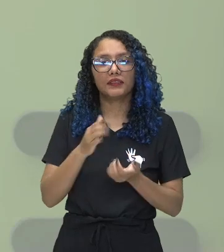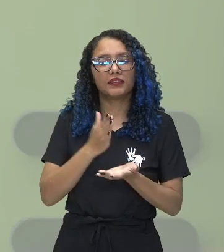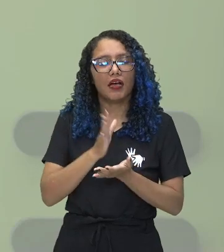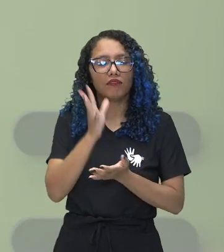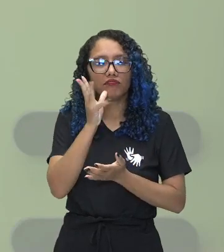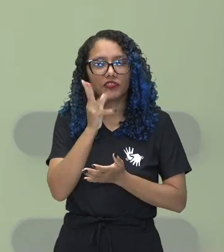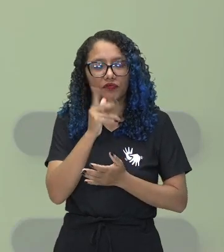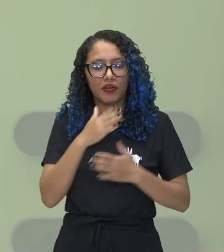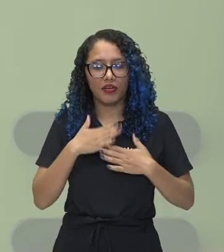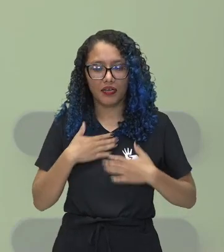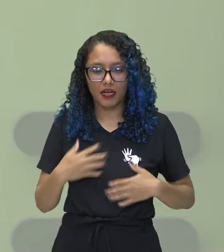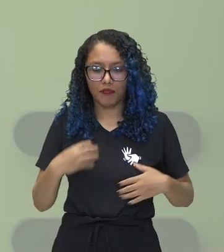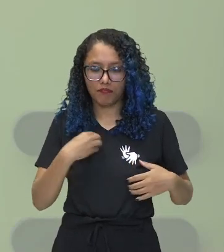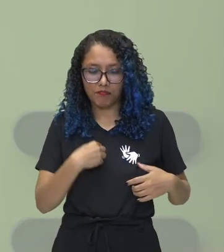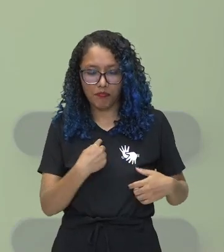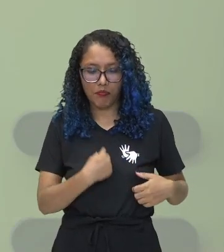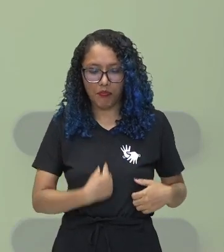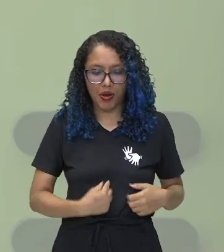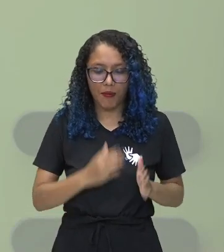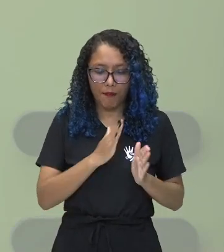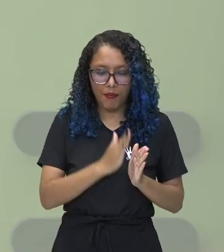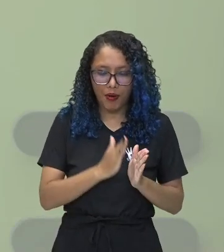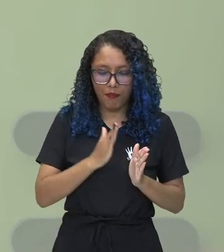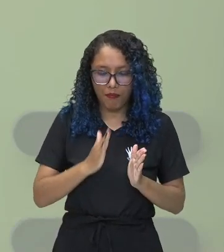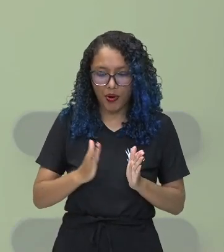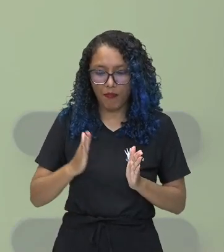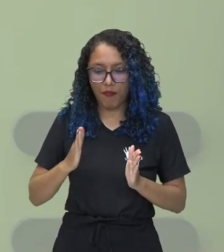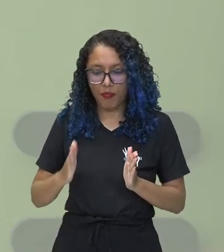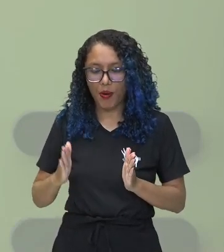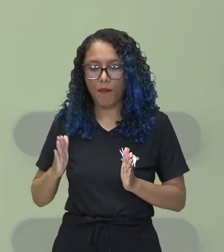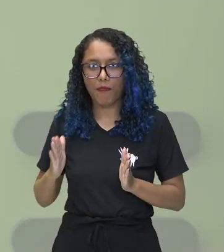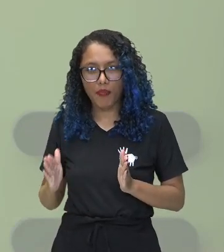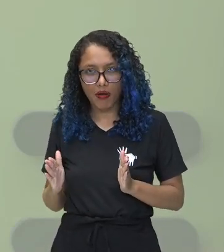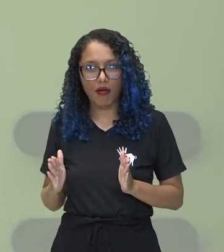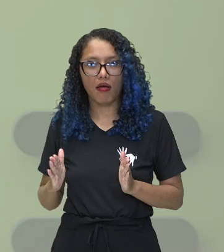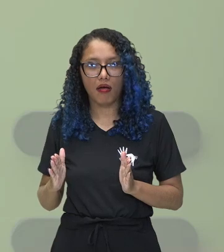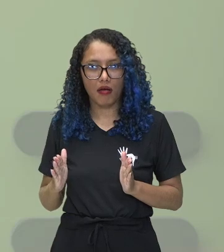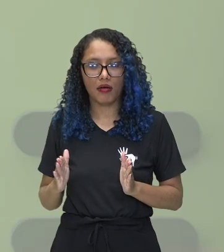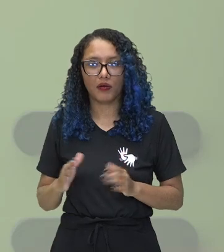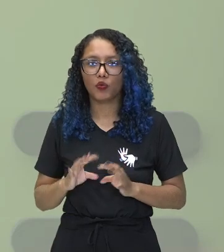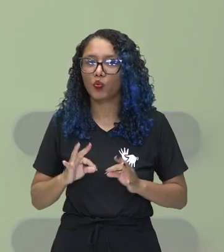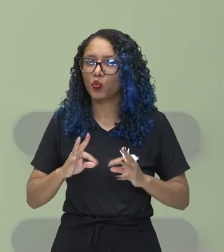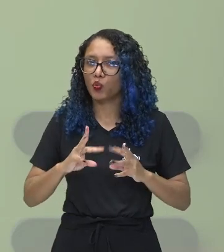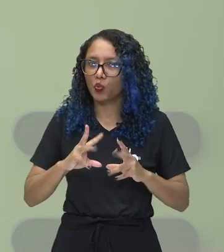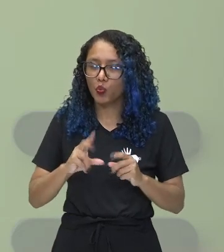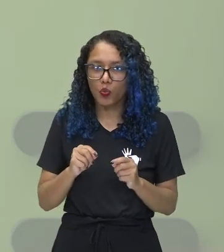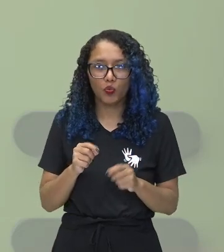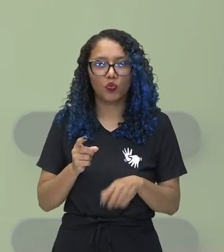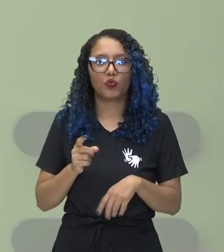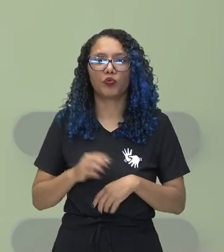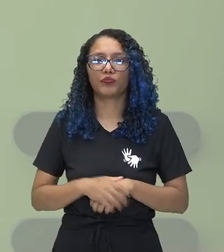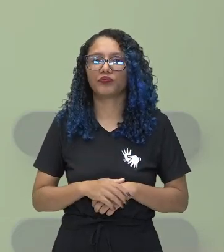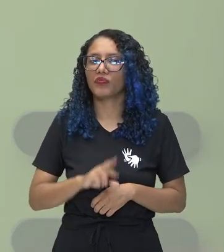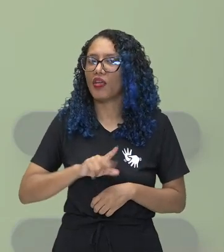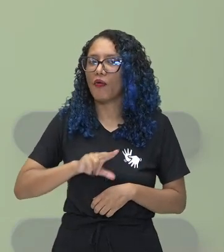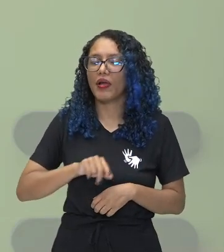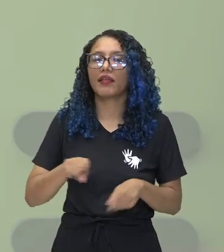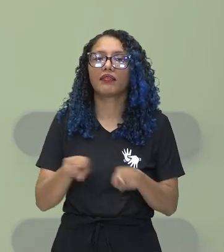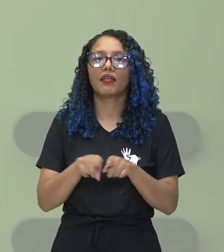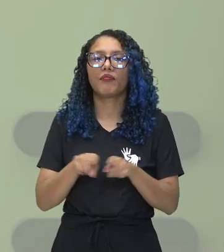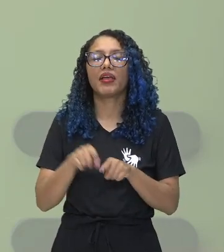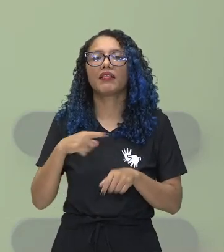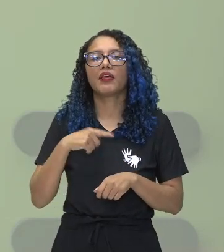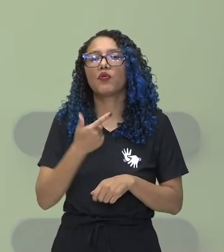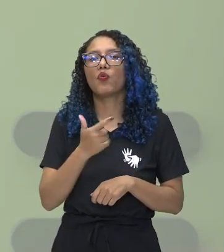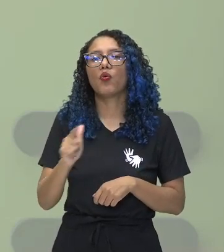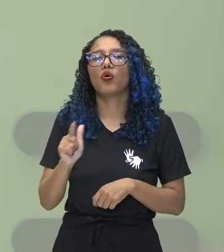de transformação desse bolo alimentar. Em algum momento eu falei para vocês em quimo, também tem uma outra formação de uma